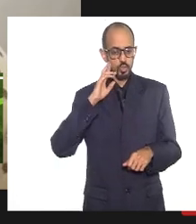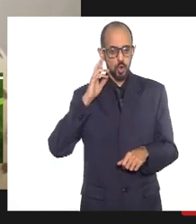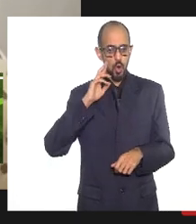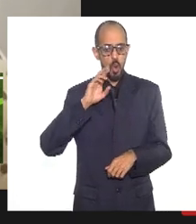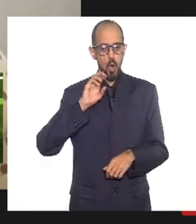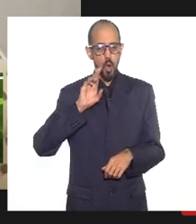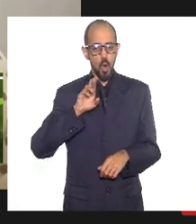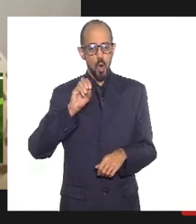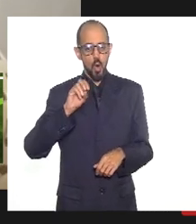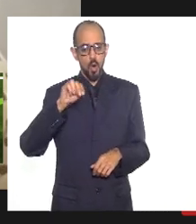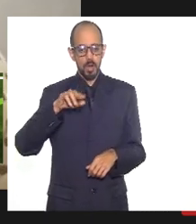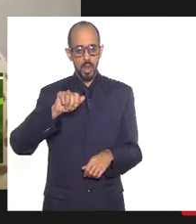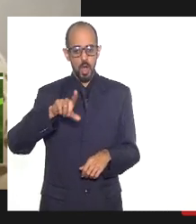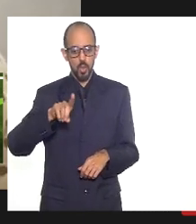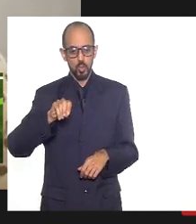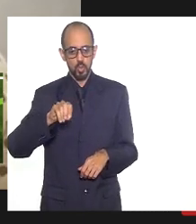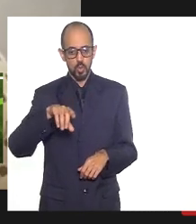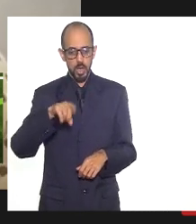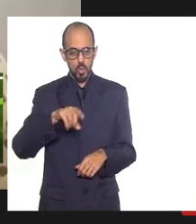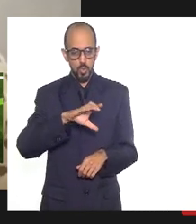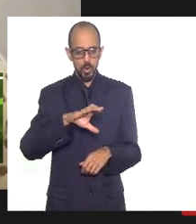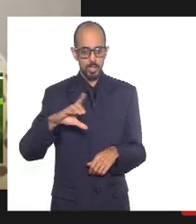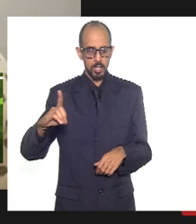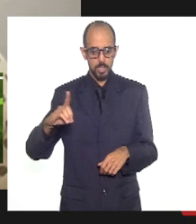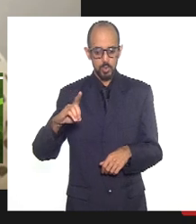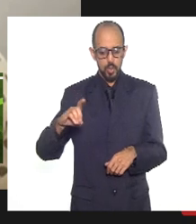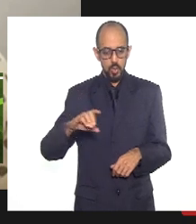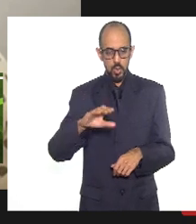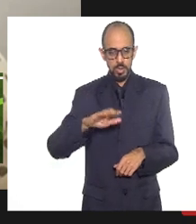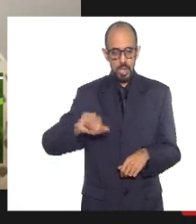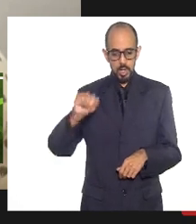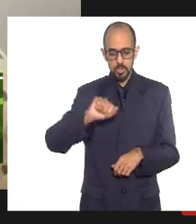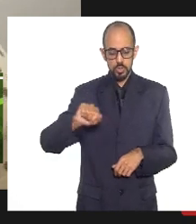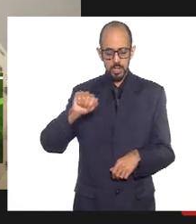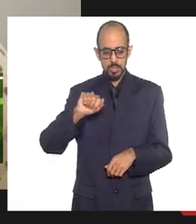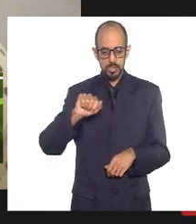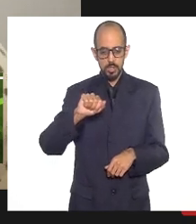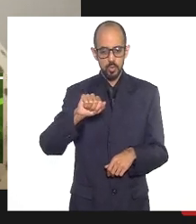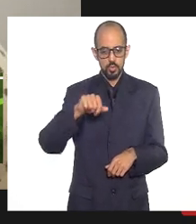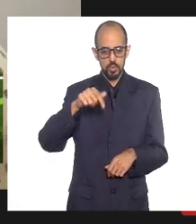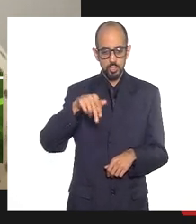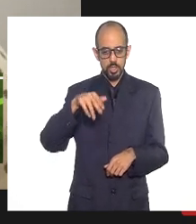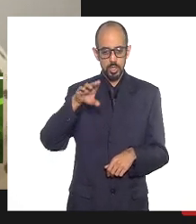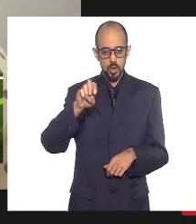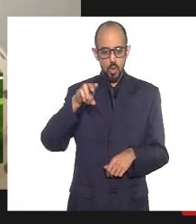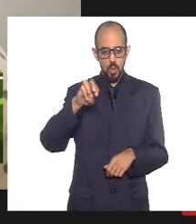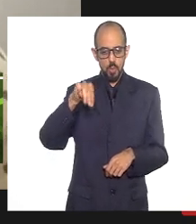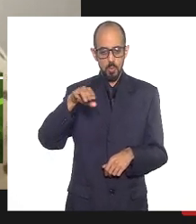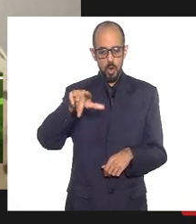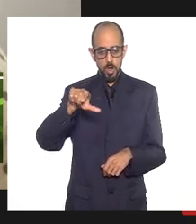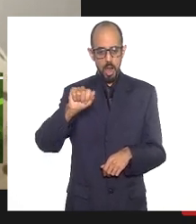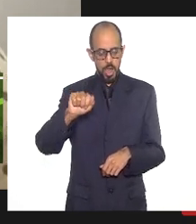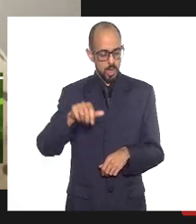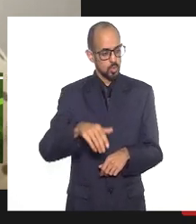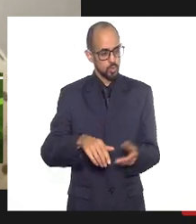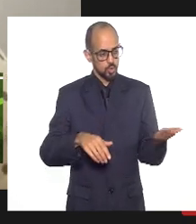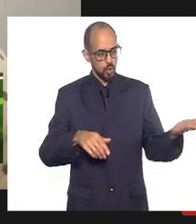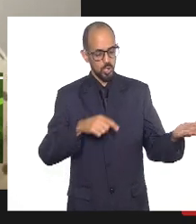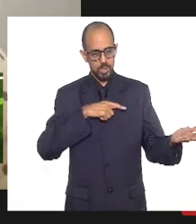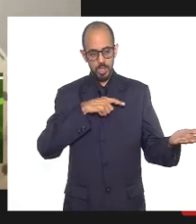Santos, Coordenação Nacional da Articulação das Comunidades Quilombolas, o senhor dispõe de 10 minutos para a